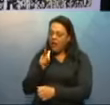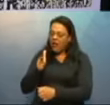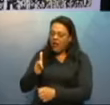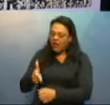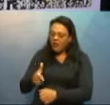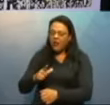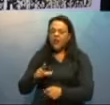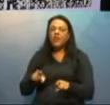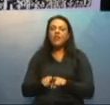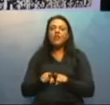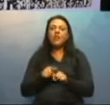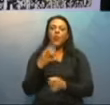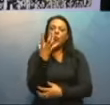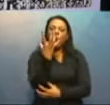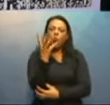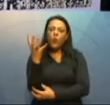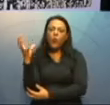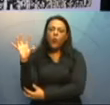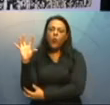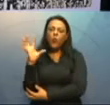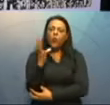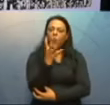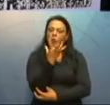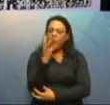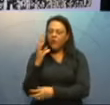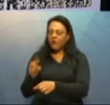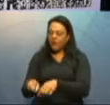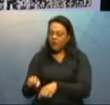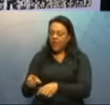água e a temperatura.